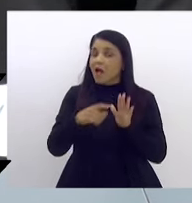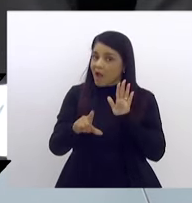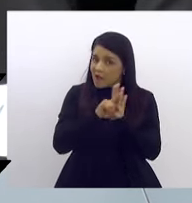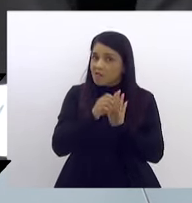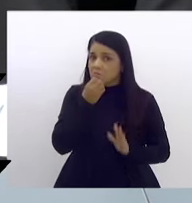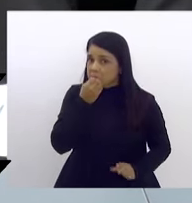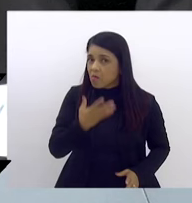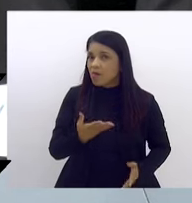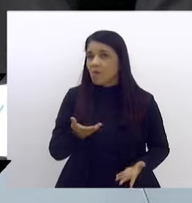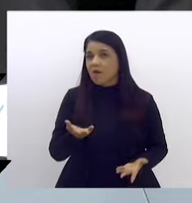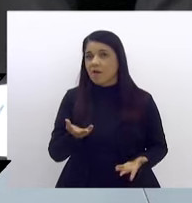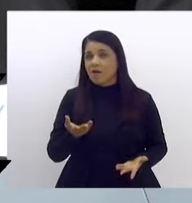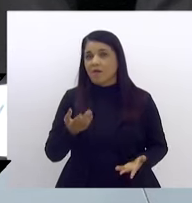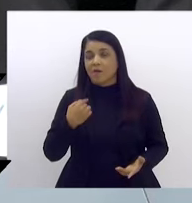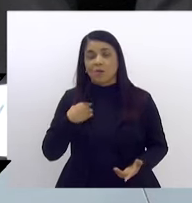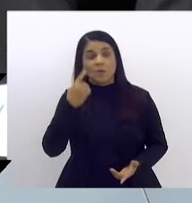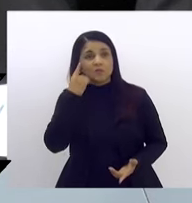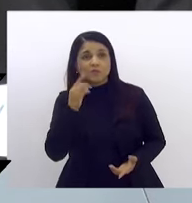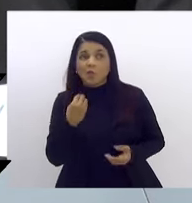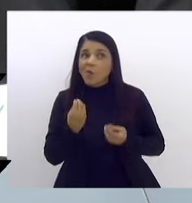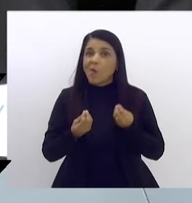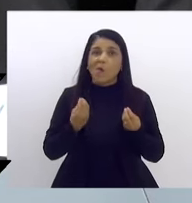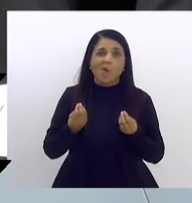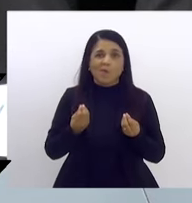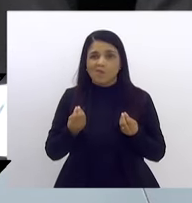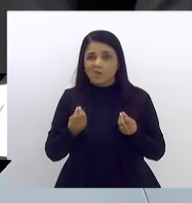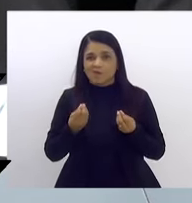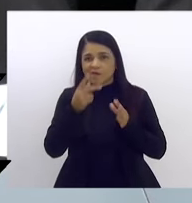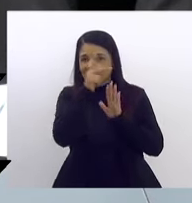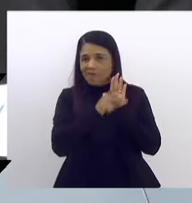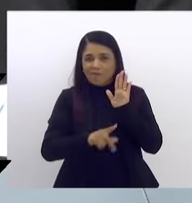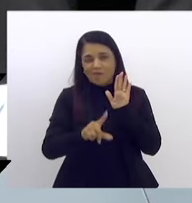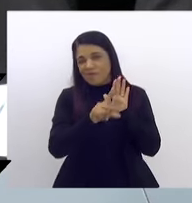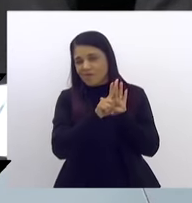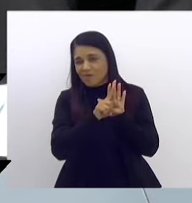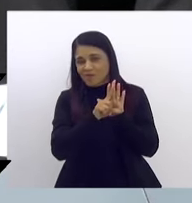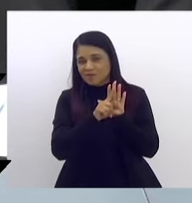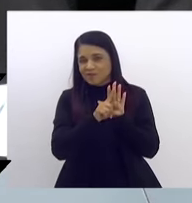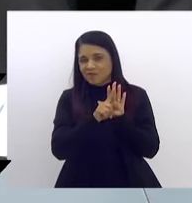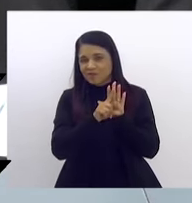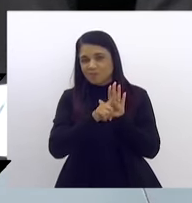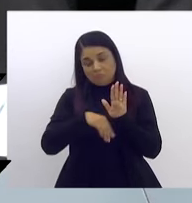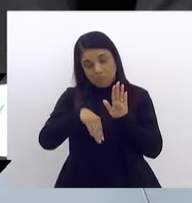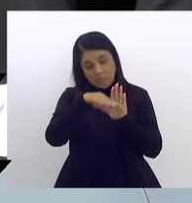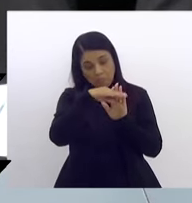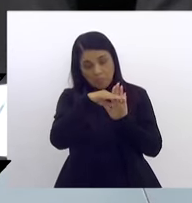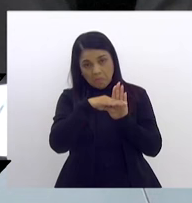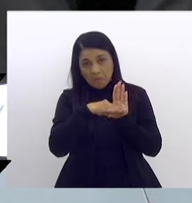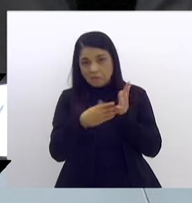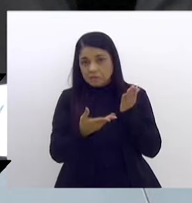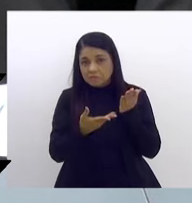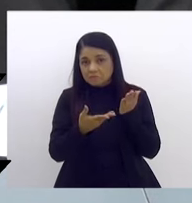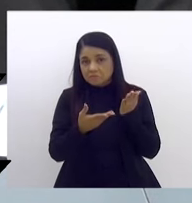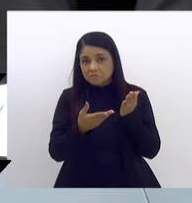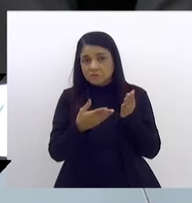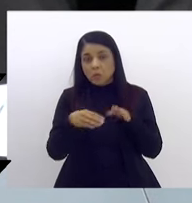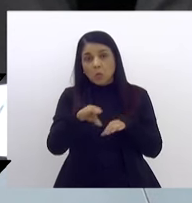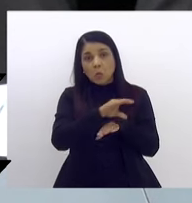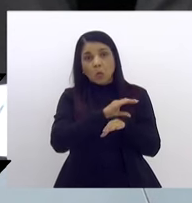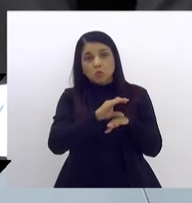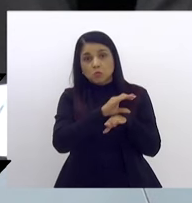n eu não sei como esse projeto não tá aqui na polta n se torna